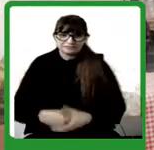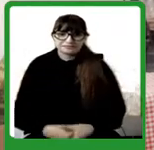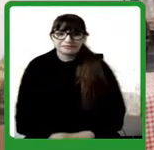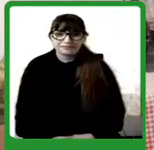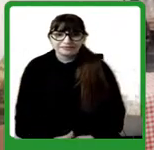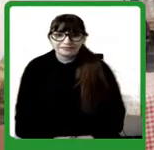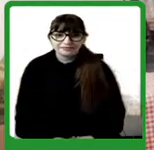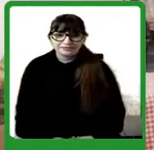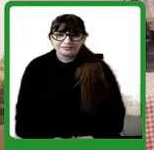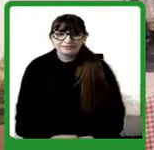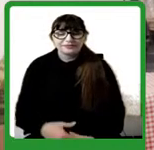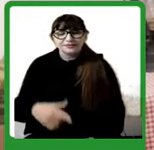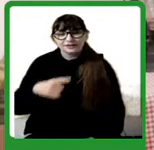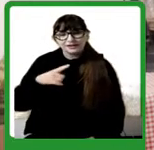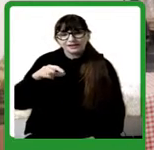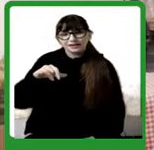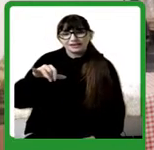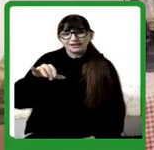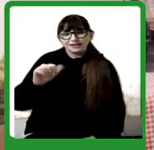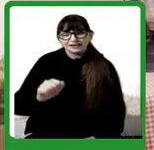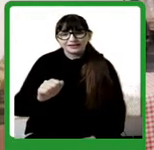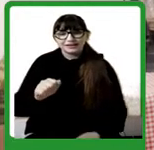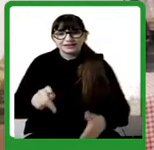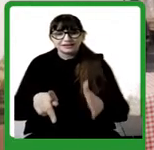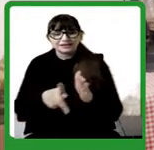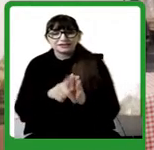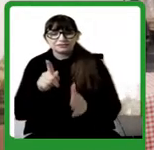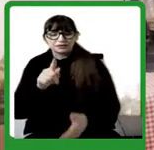N. Pazuki Pesotto.